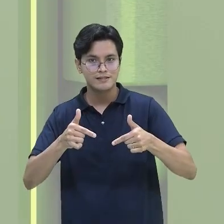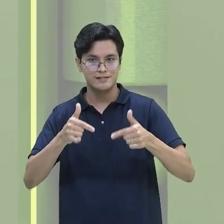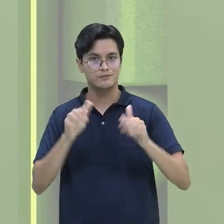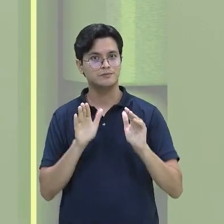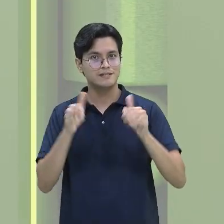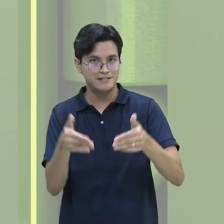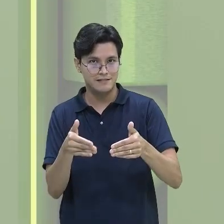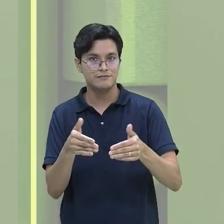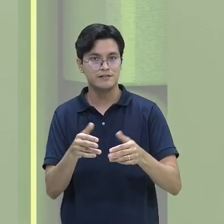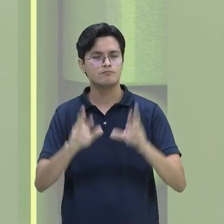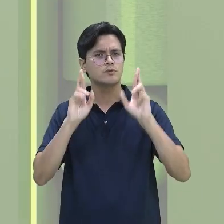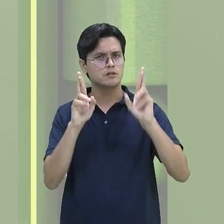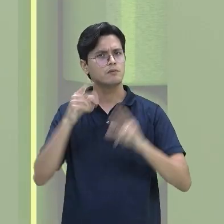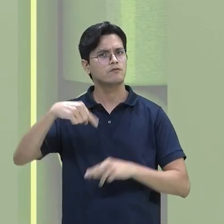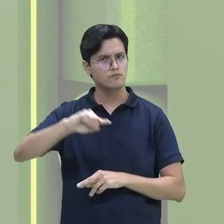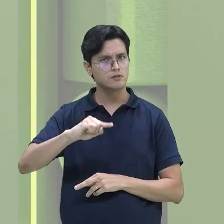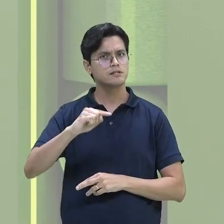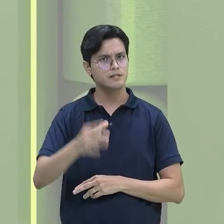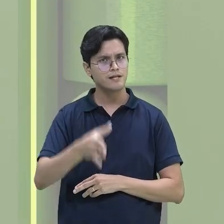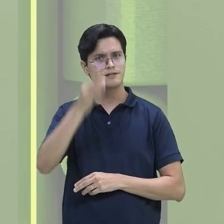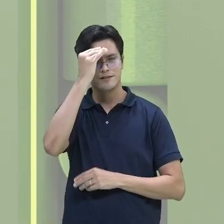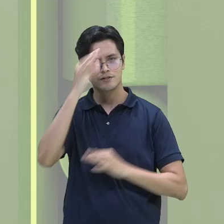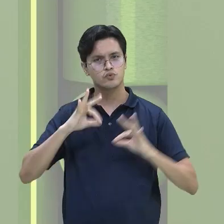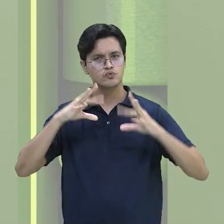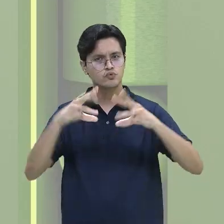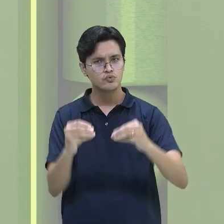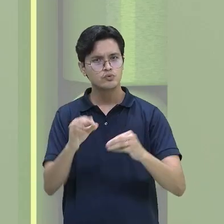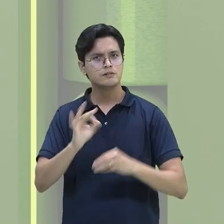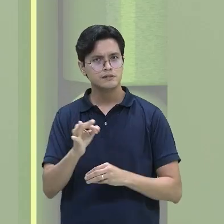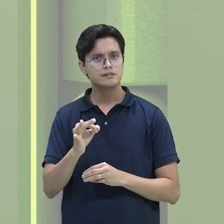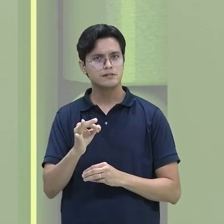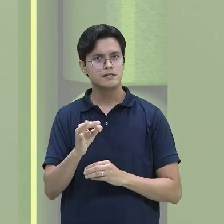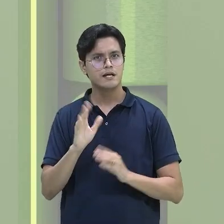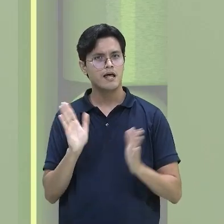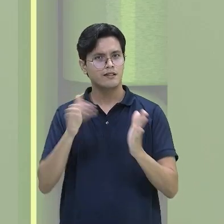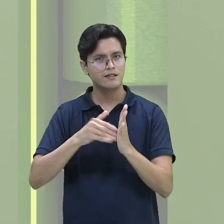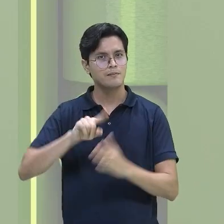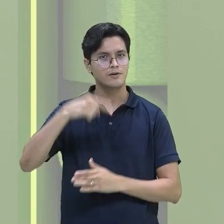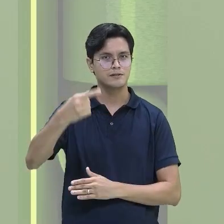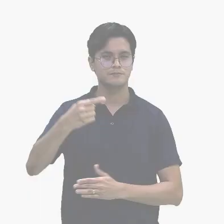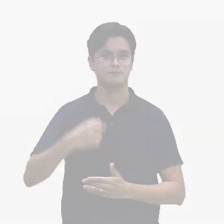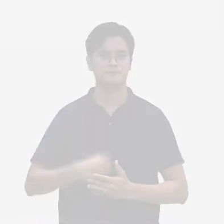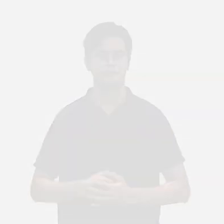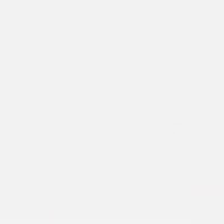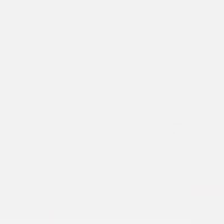bom? Espero que você tenha entendido tudo direitinho. Fique com Deus e até a próxima.